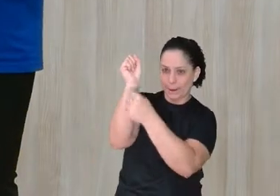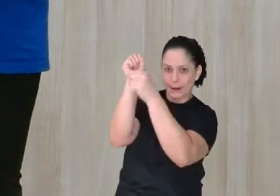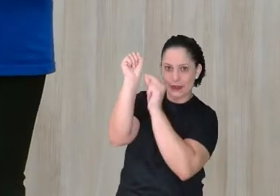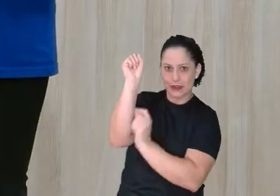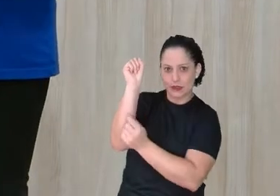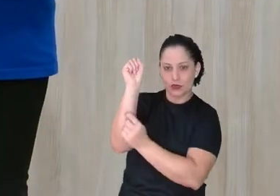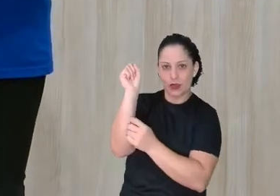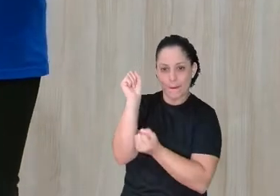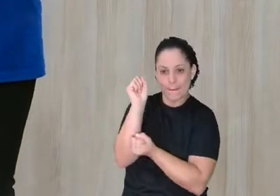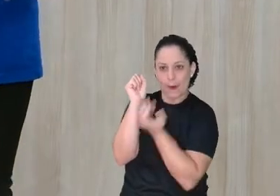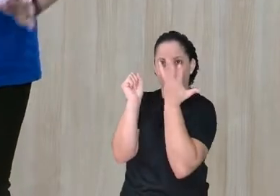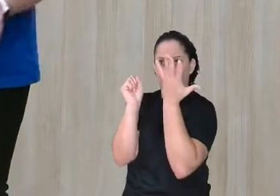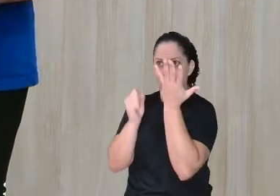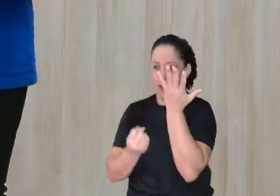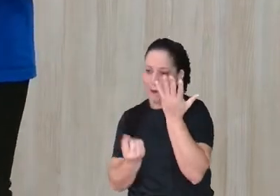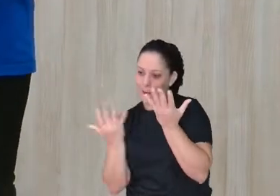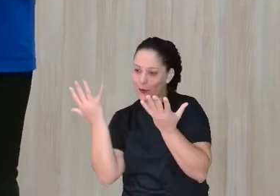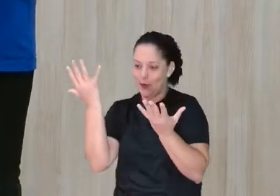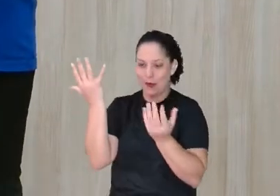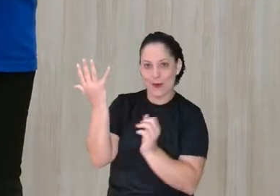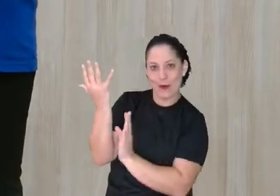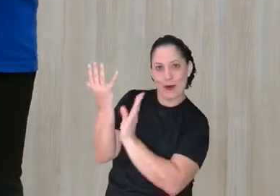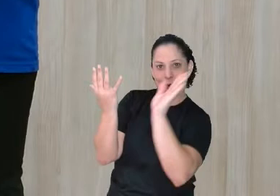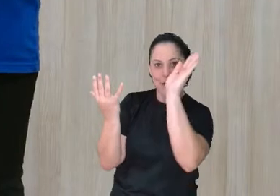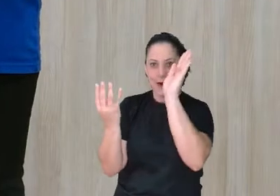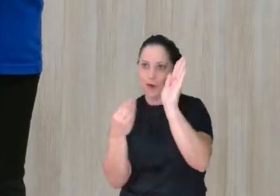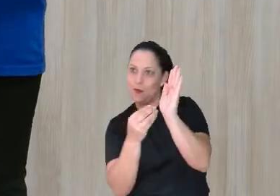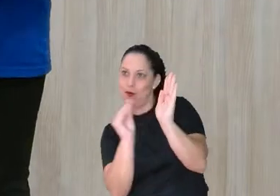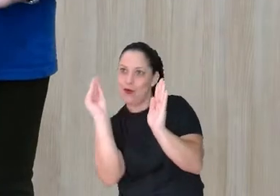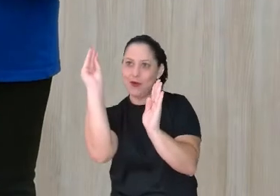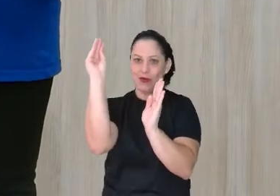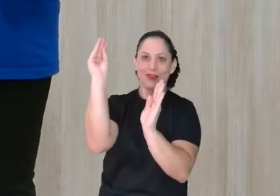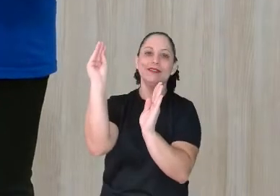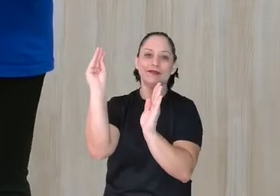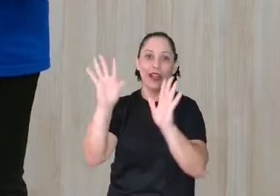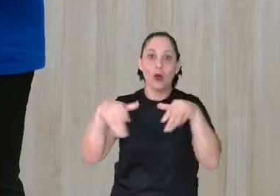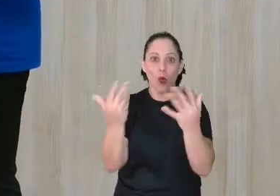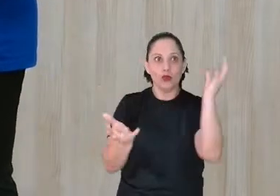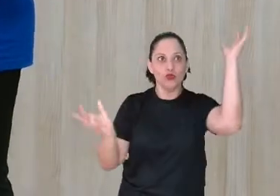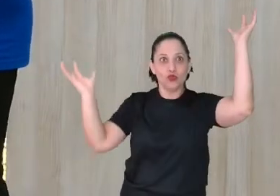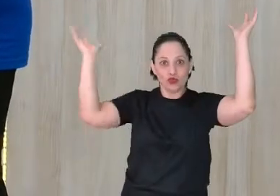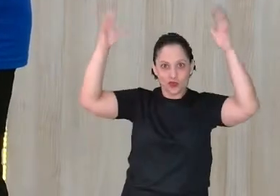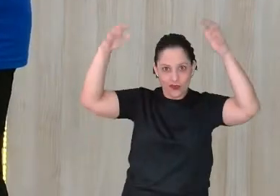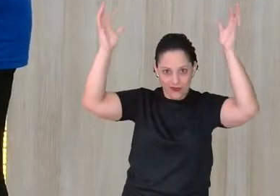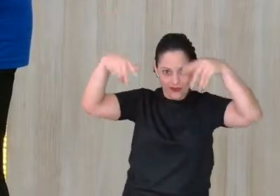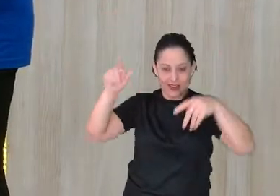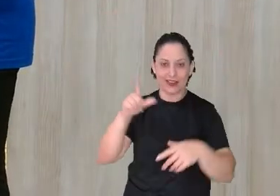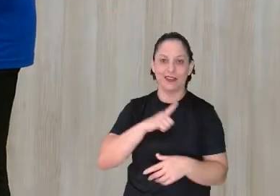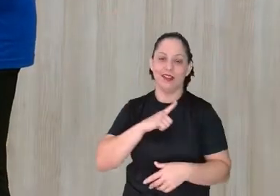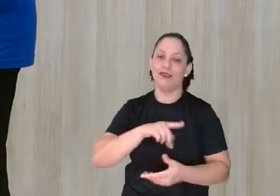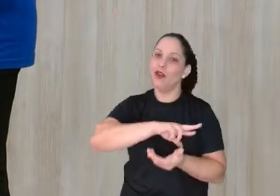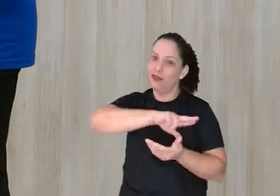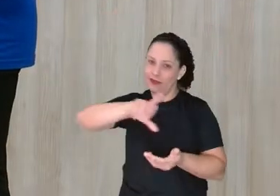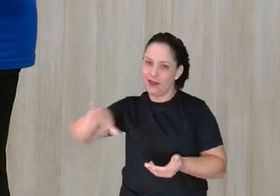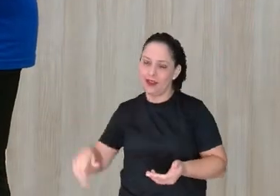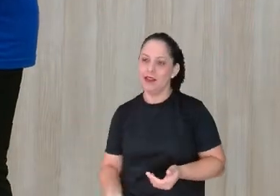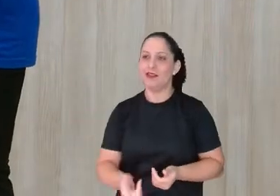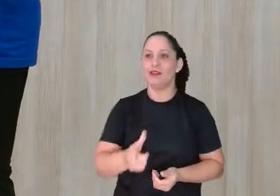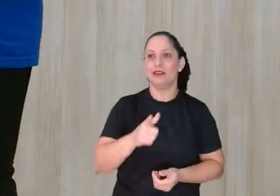desenvolver e a brotar na medida que ocorrem as primeiras chuvas. Então, a questão aí da Caatinga e a biodiversidade